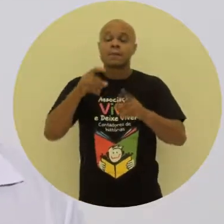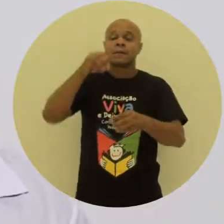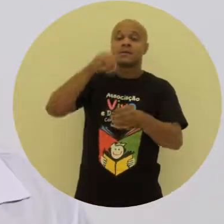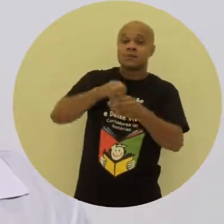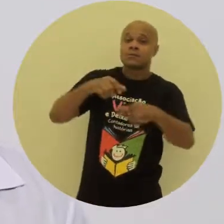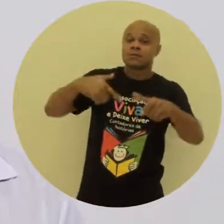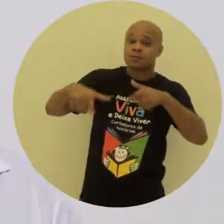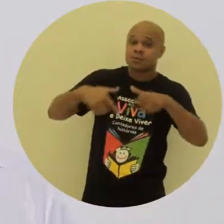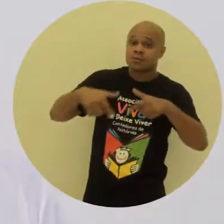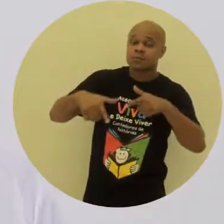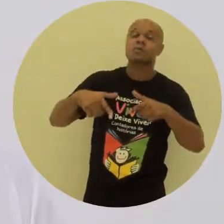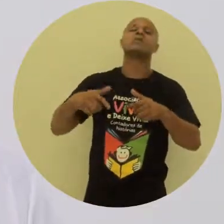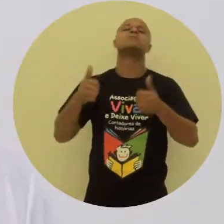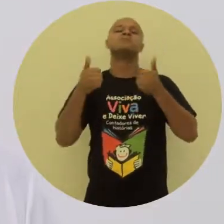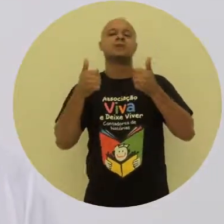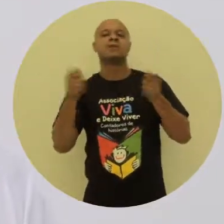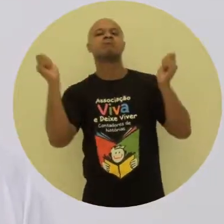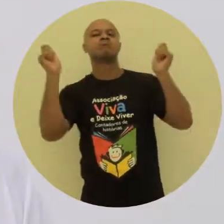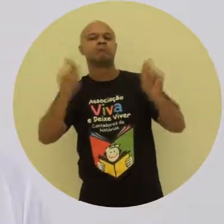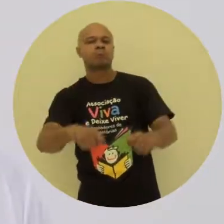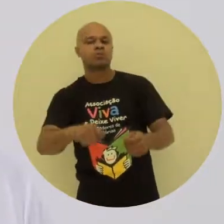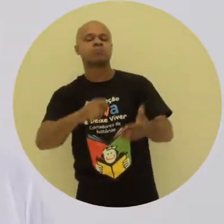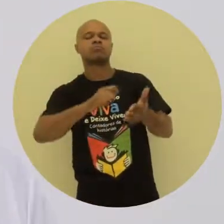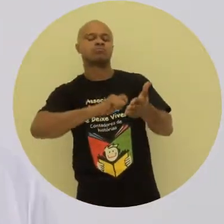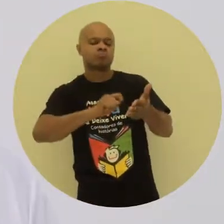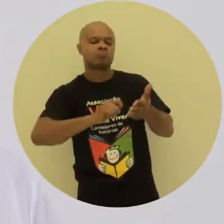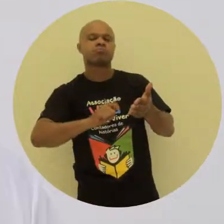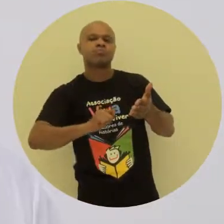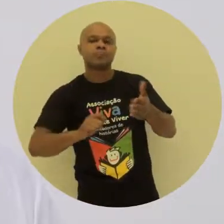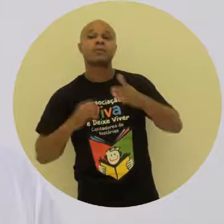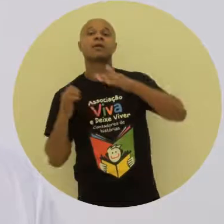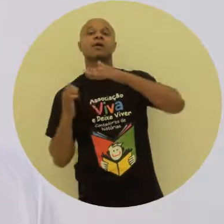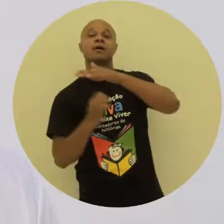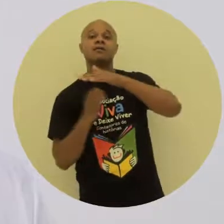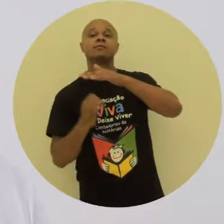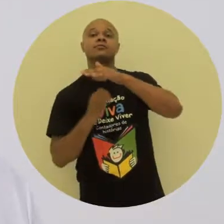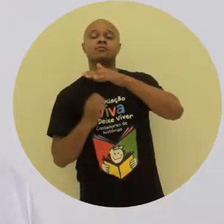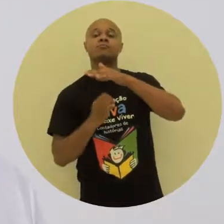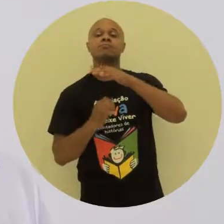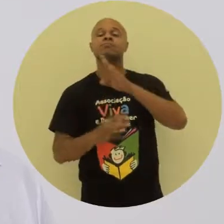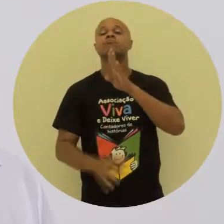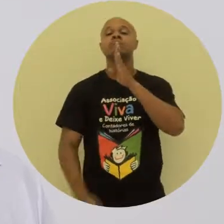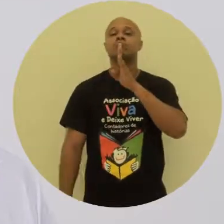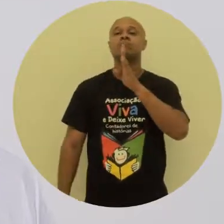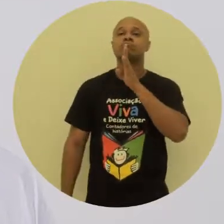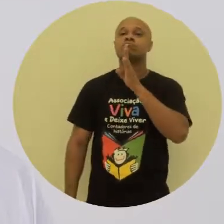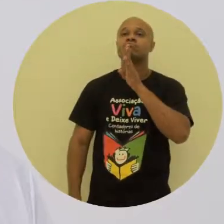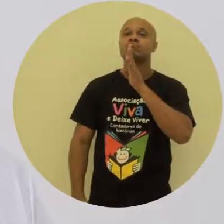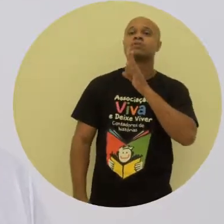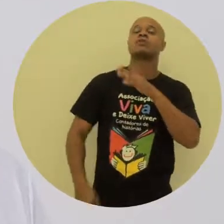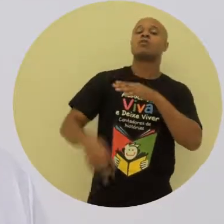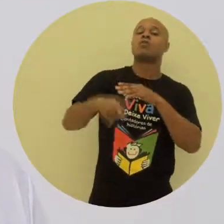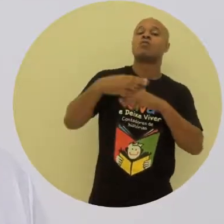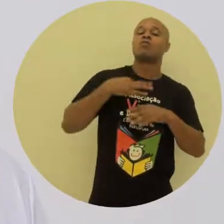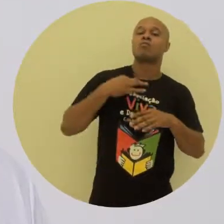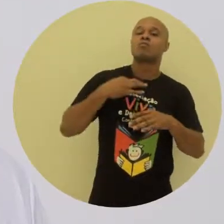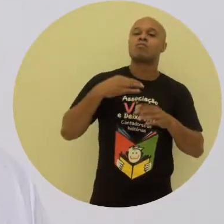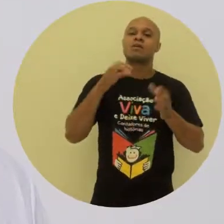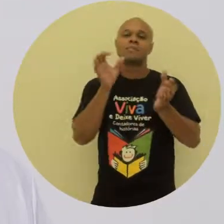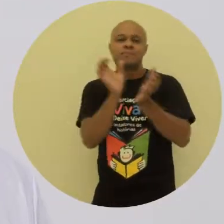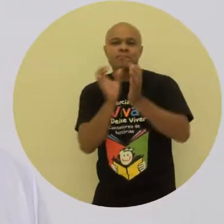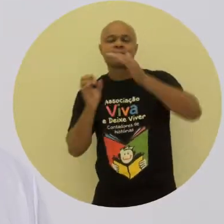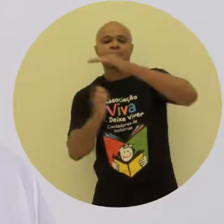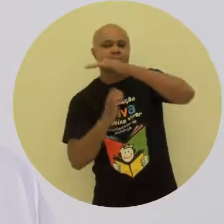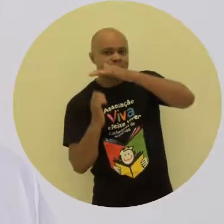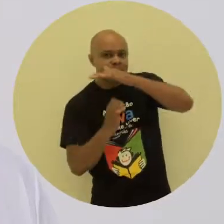atuando dentro da gestão do Viva. Nós também temos um diário para as empresas que são parceiras do Viva, que é o voluntariado